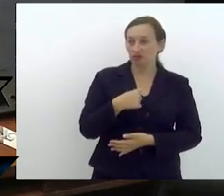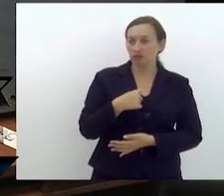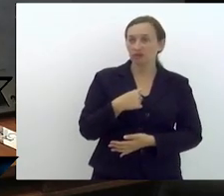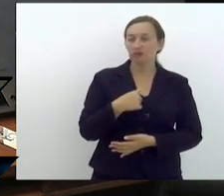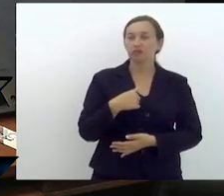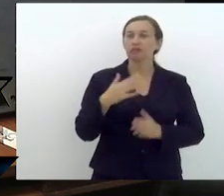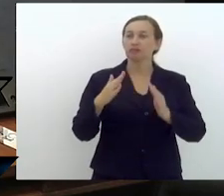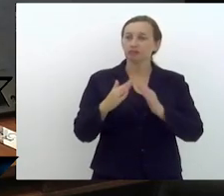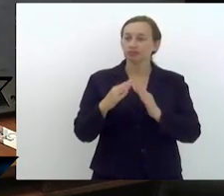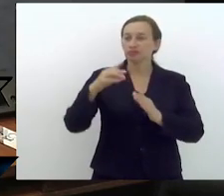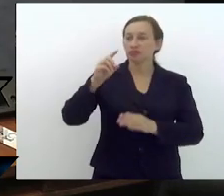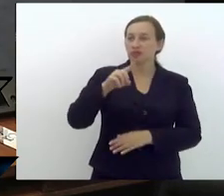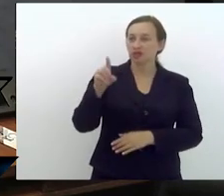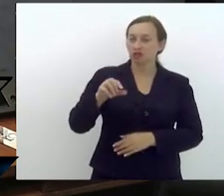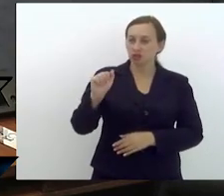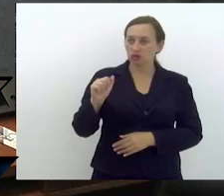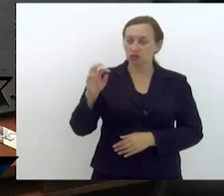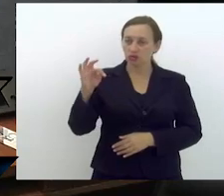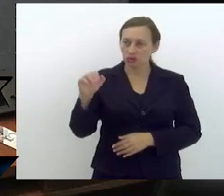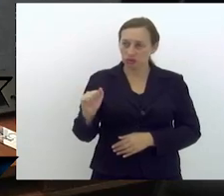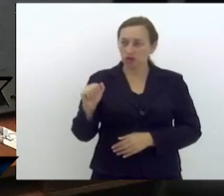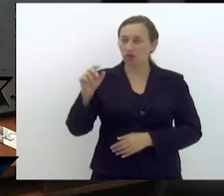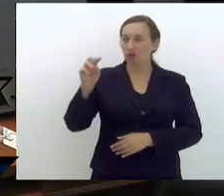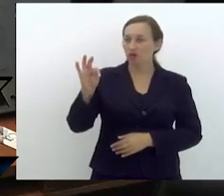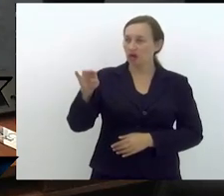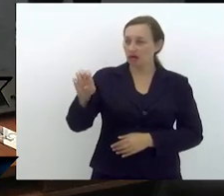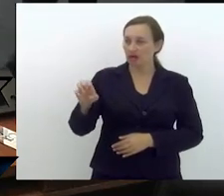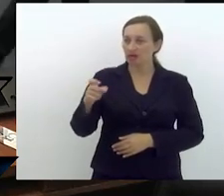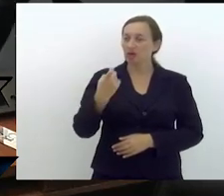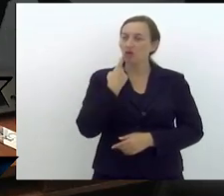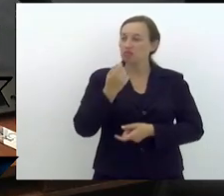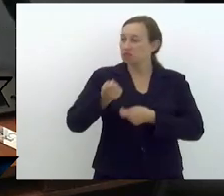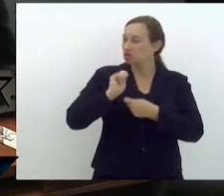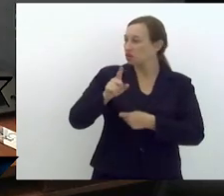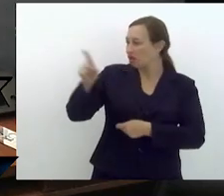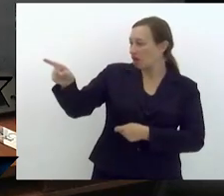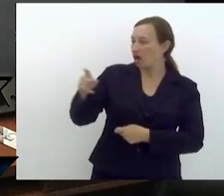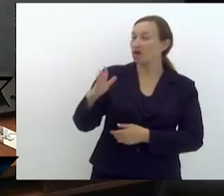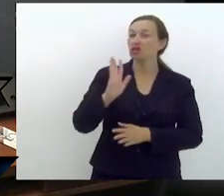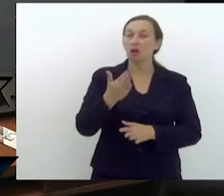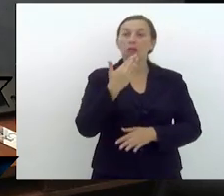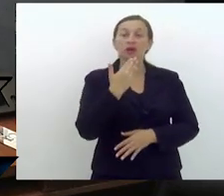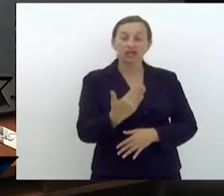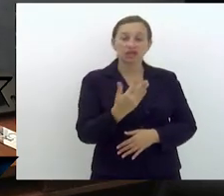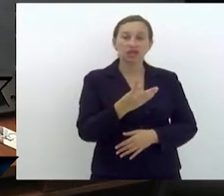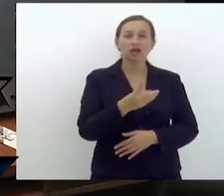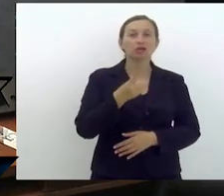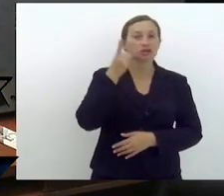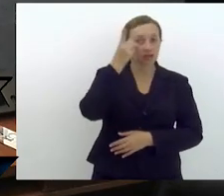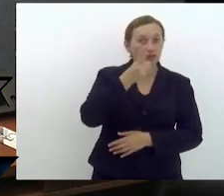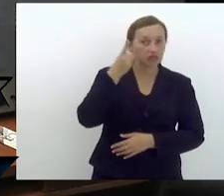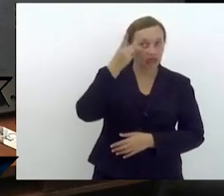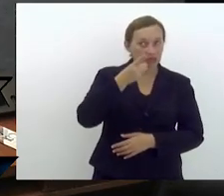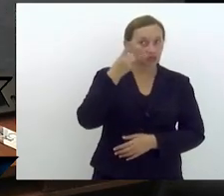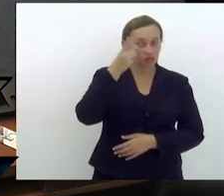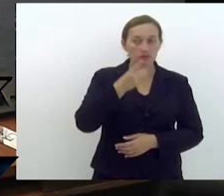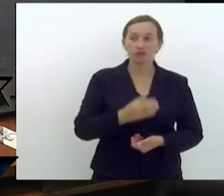da Zona Oeste já comunicada pelos pescadores conversando com vossa excelência eu vou solicitado o deputado